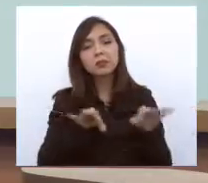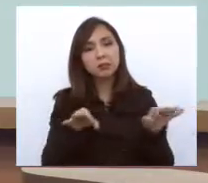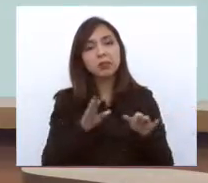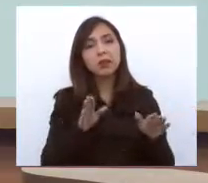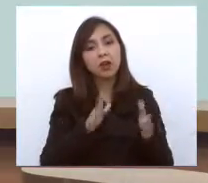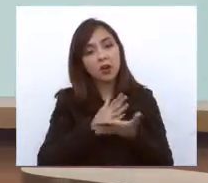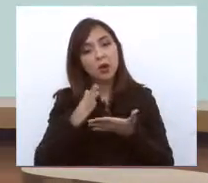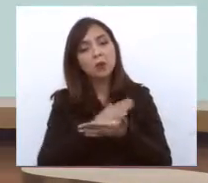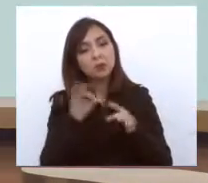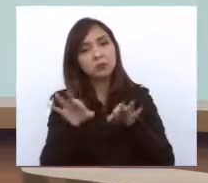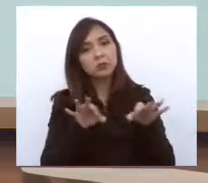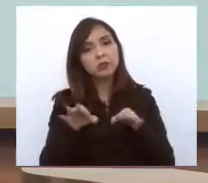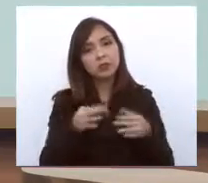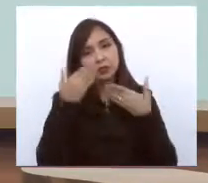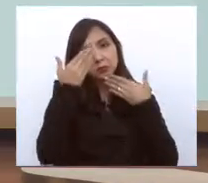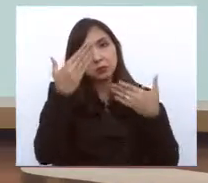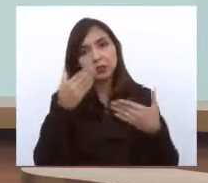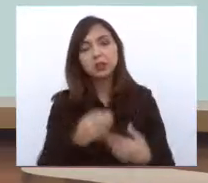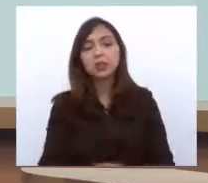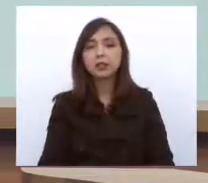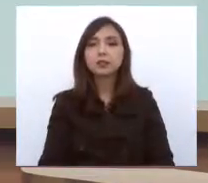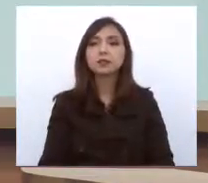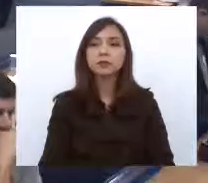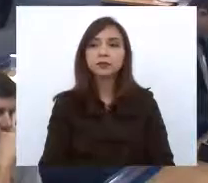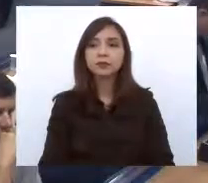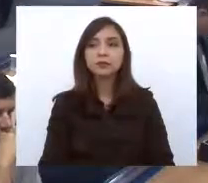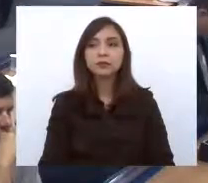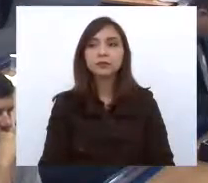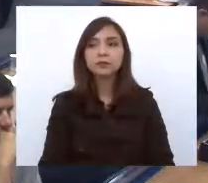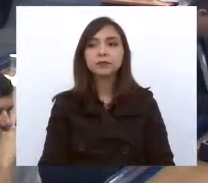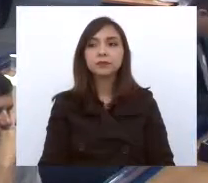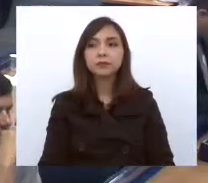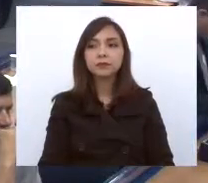acho que não está certo isso. Ok, presidente, obrigado.